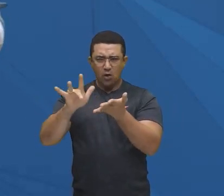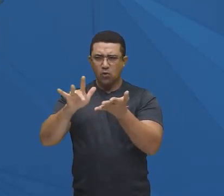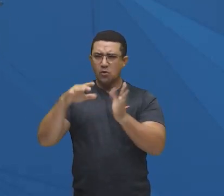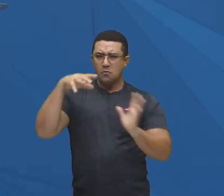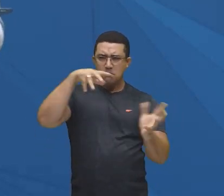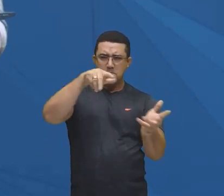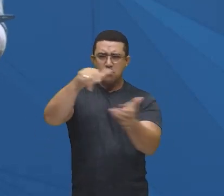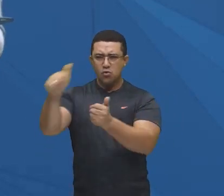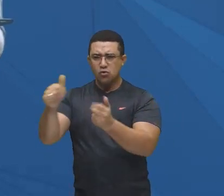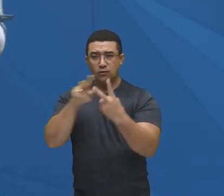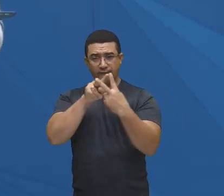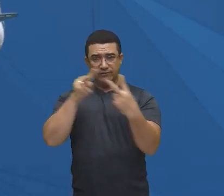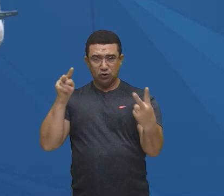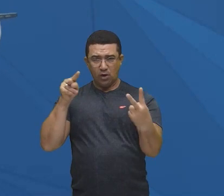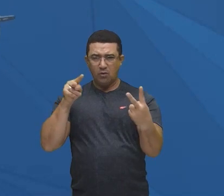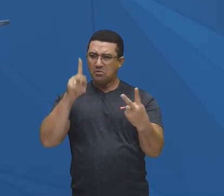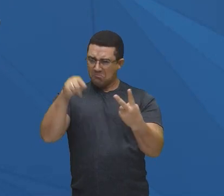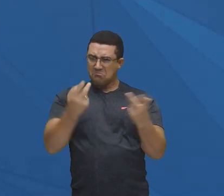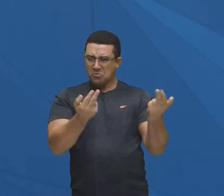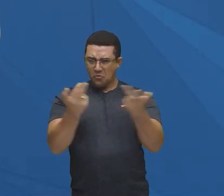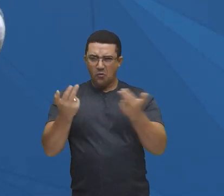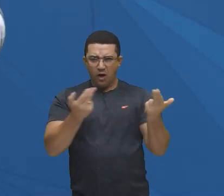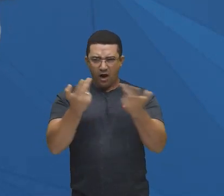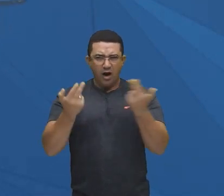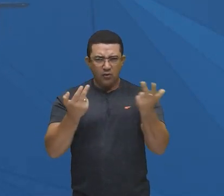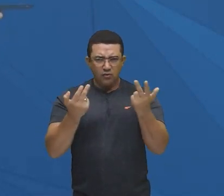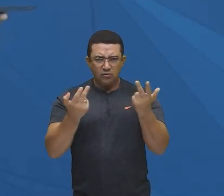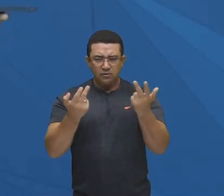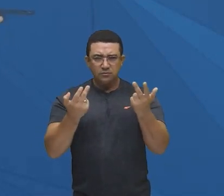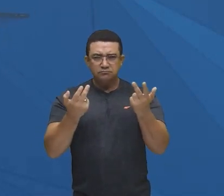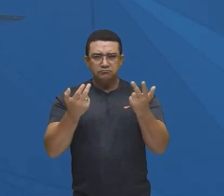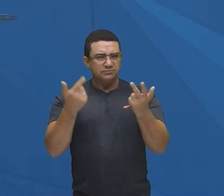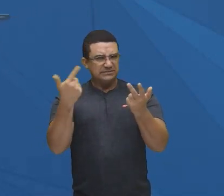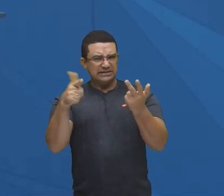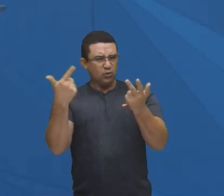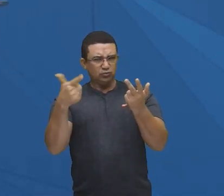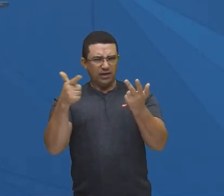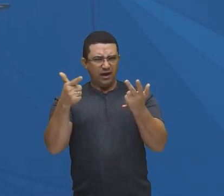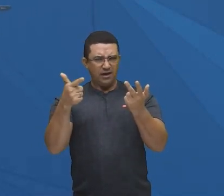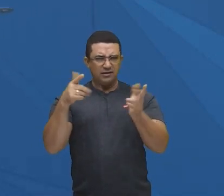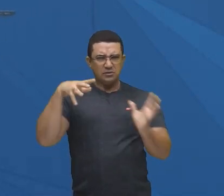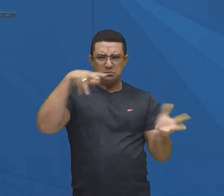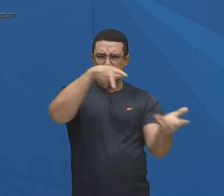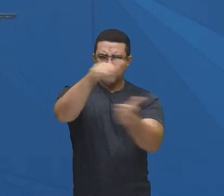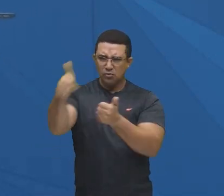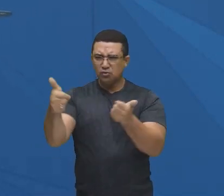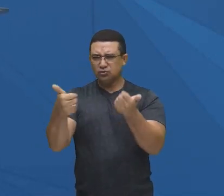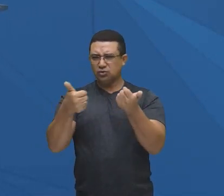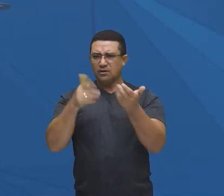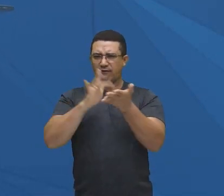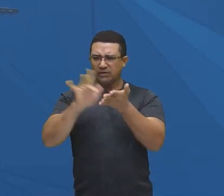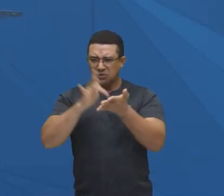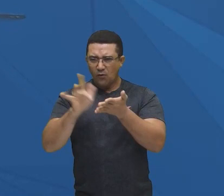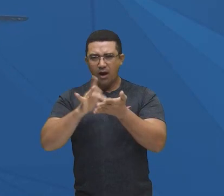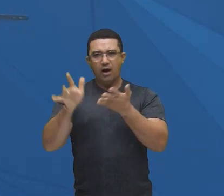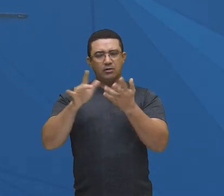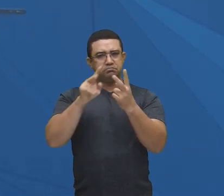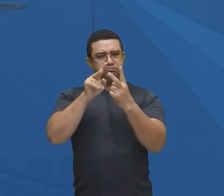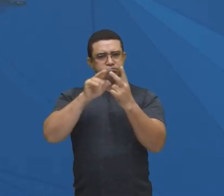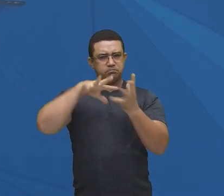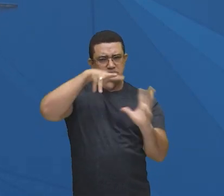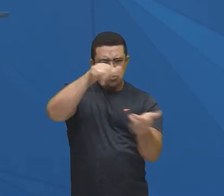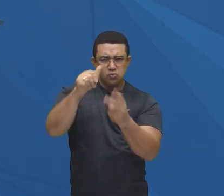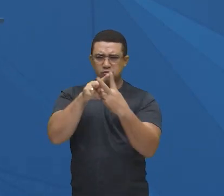que quando a gente fala em digital e virtual, eles não existem, né? Eles estão assim num plano onde ele não é